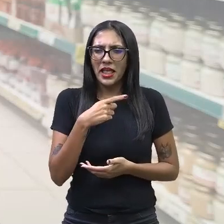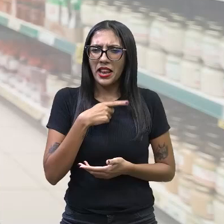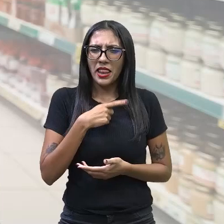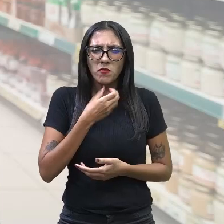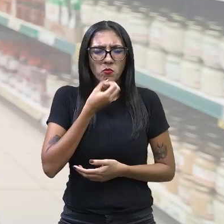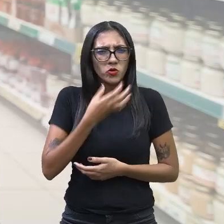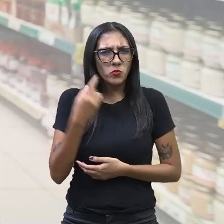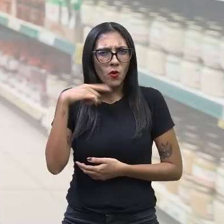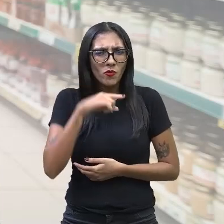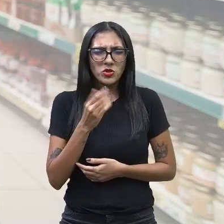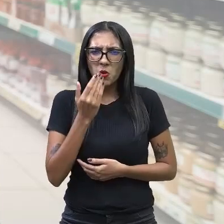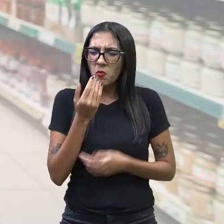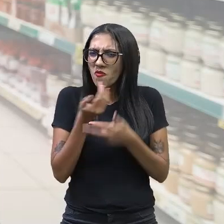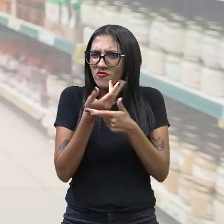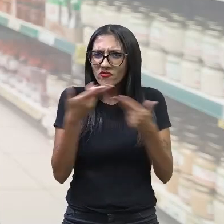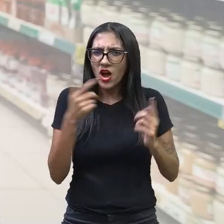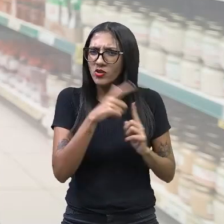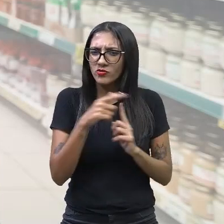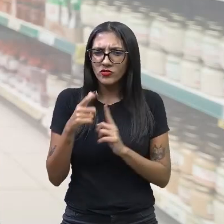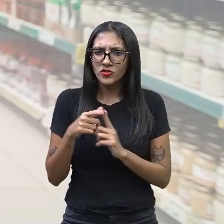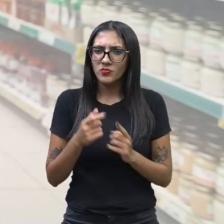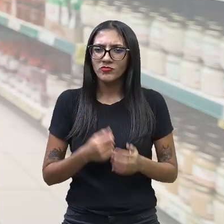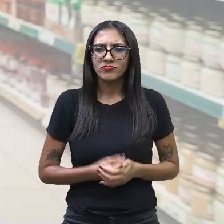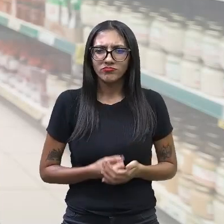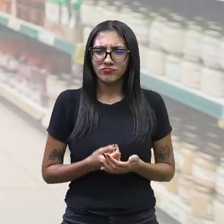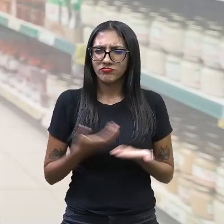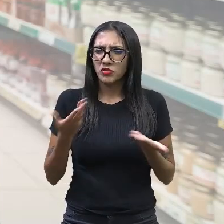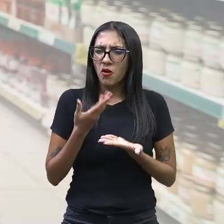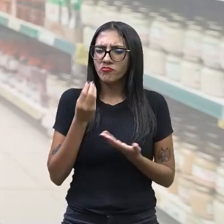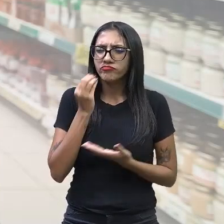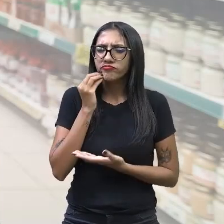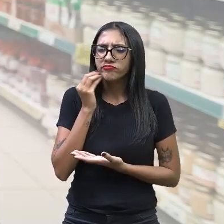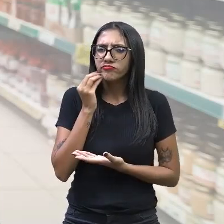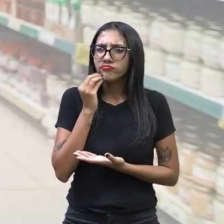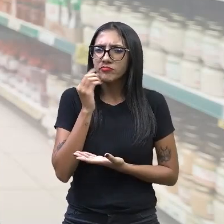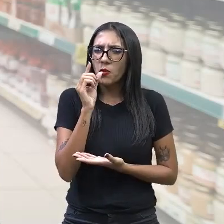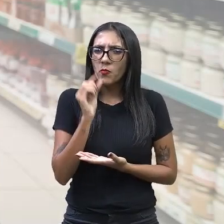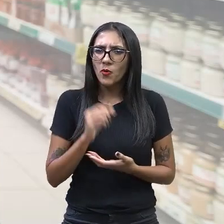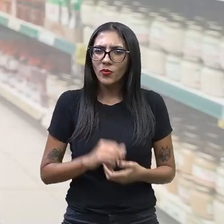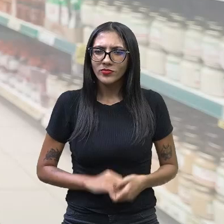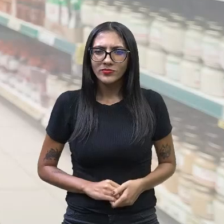pode comer como quiser. Só quer experimentar aqui, ó, um pouquinho?